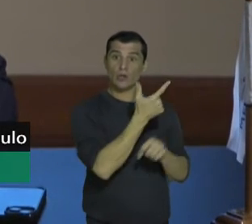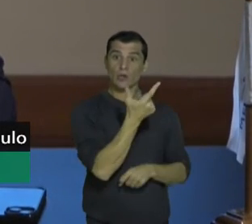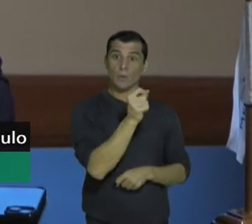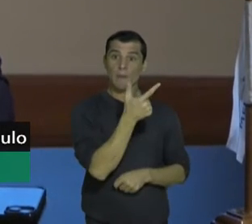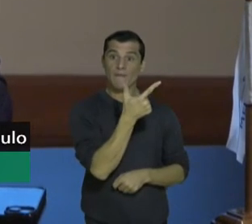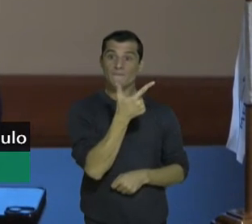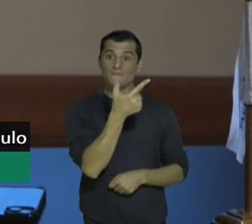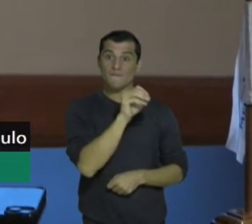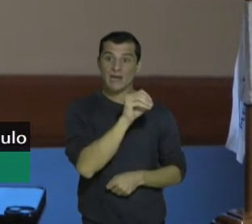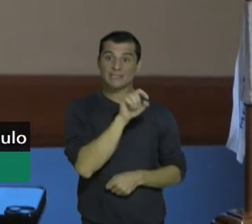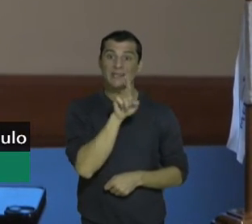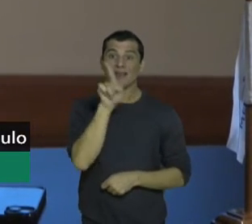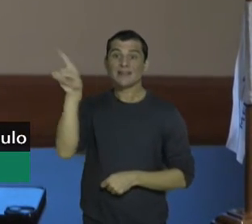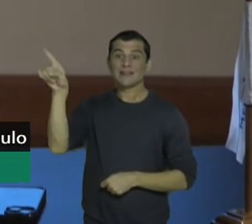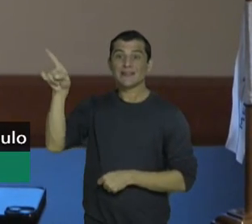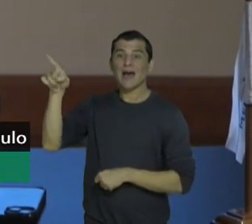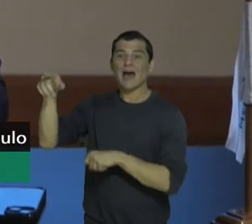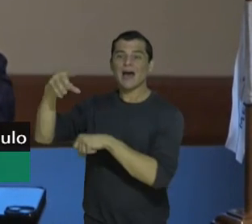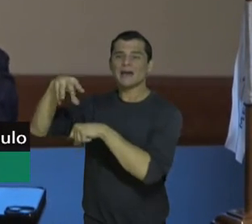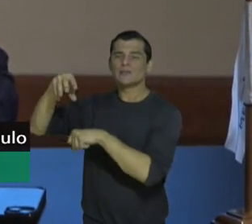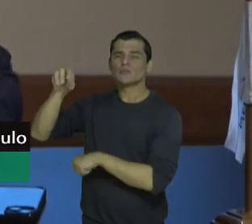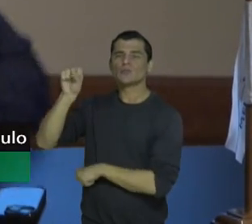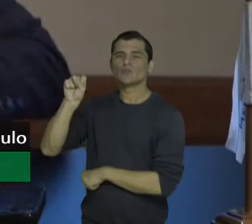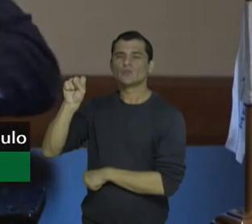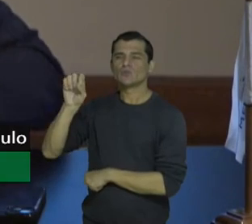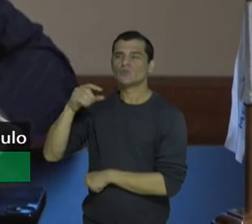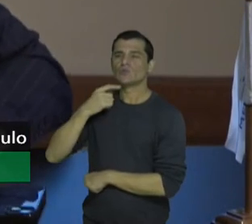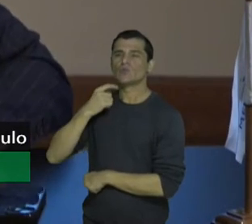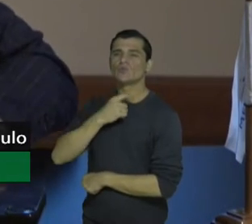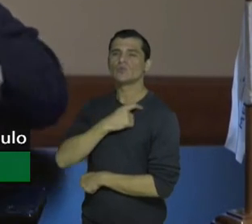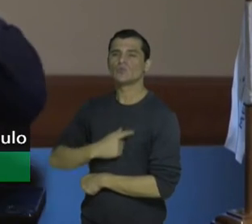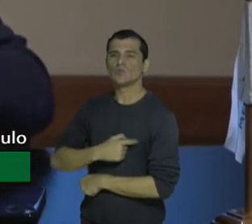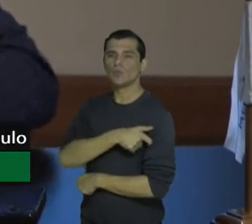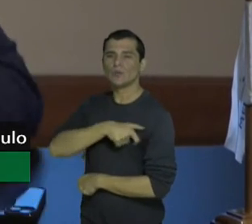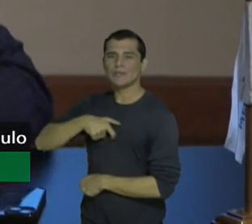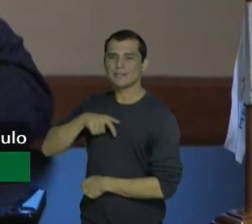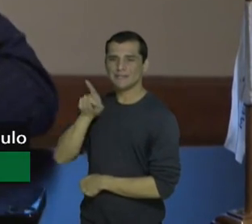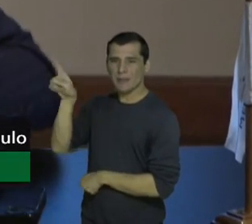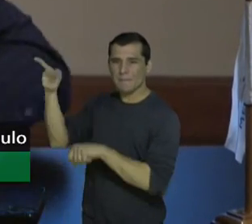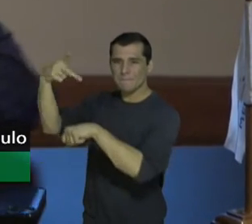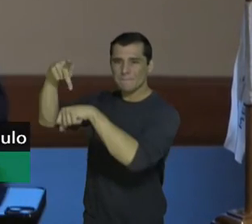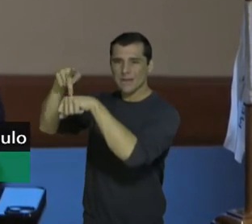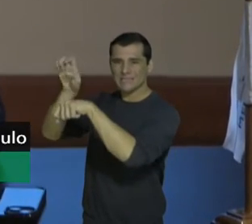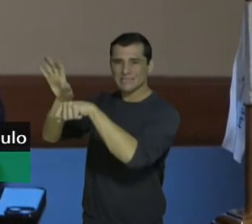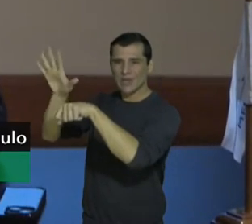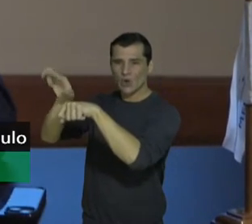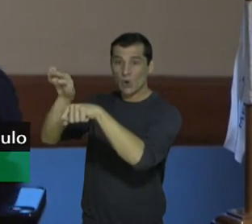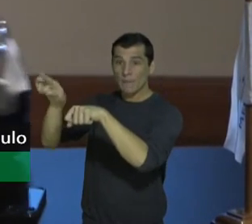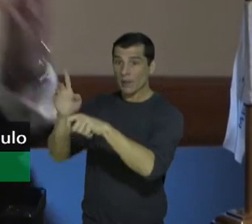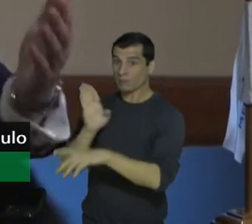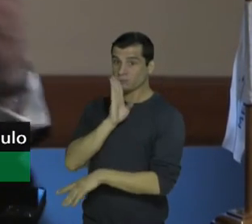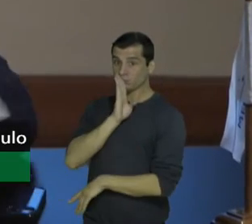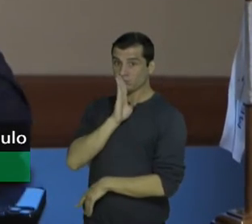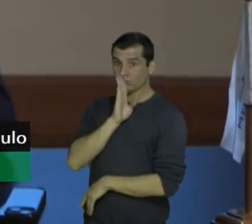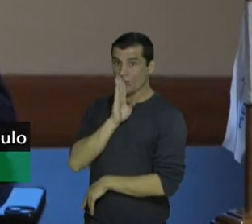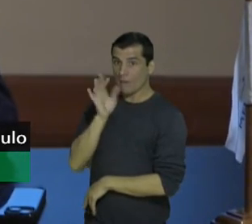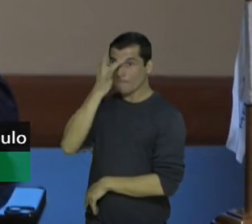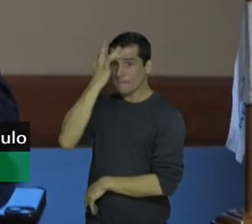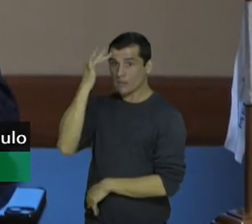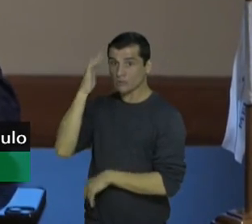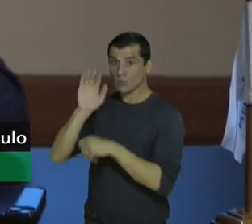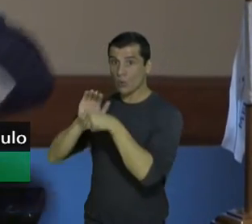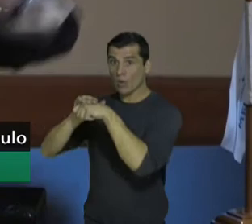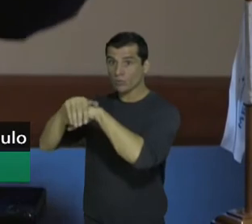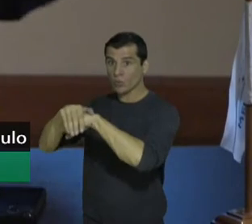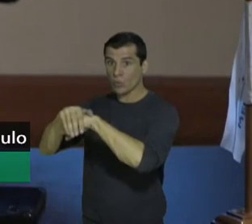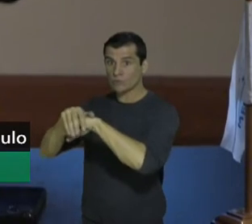pode usar não pode dar descarga depois de 11 horas da noite ninguém faz barulho o país é extremamente ordenad até demais chega a ser chato